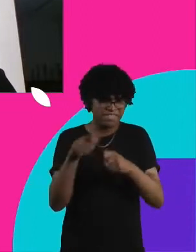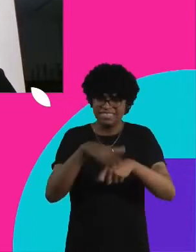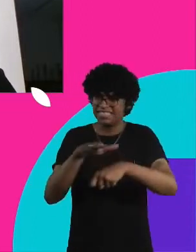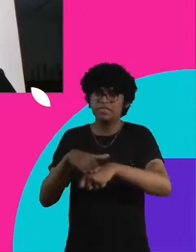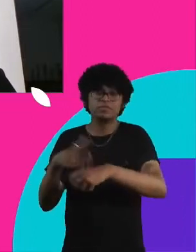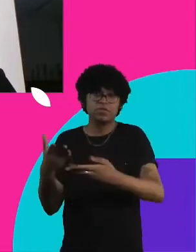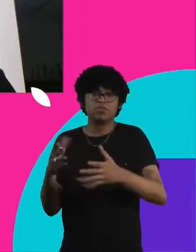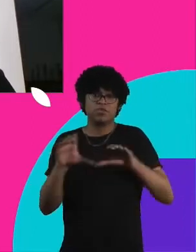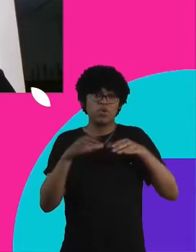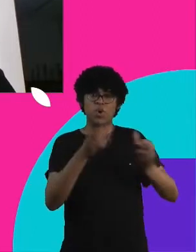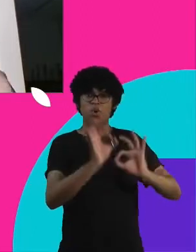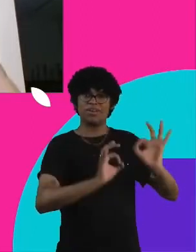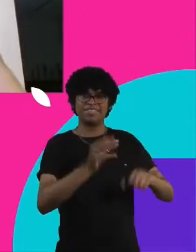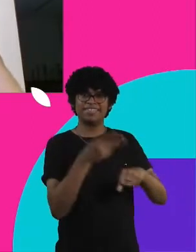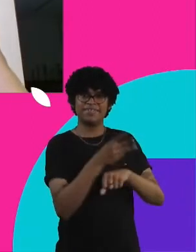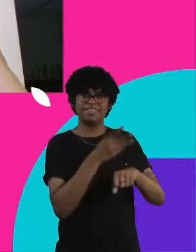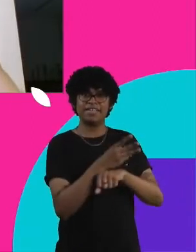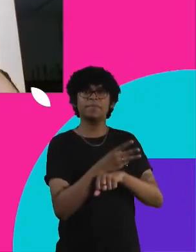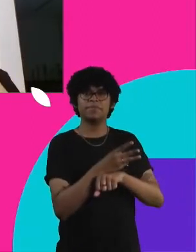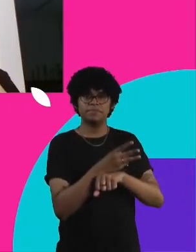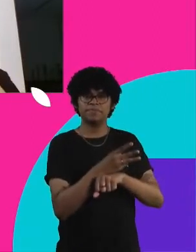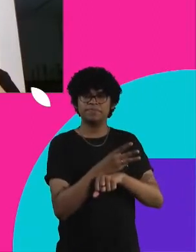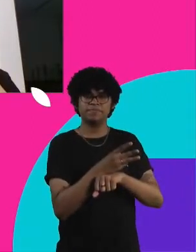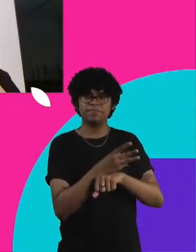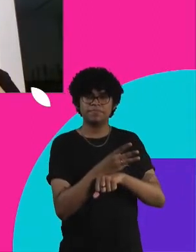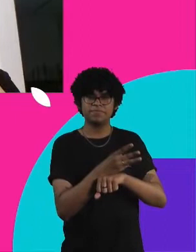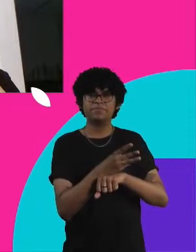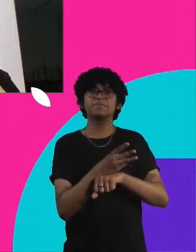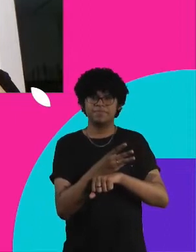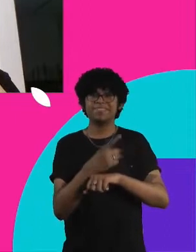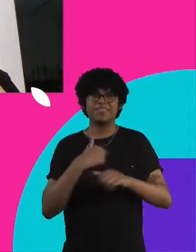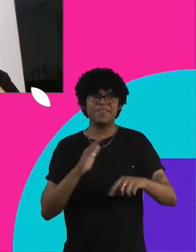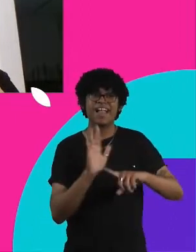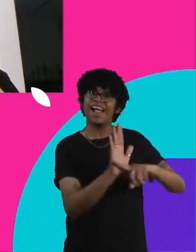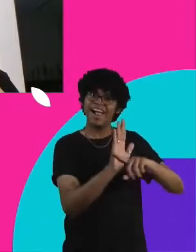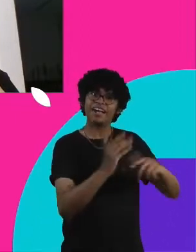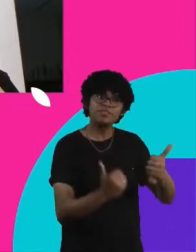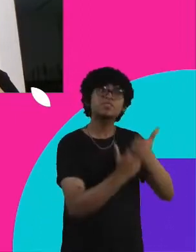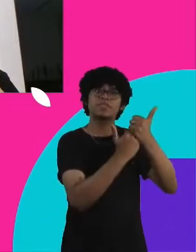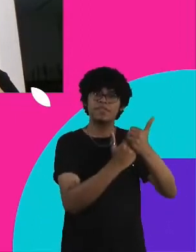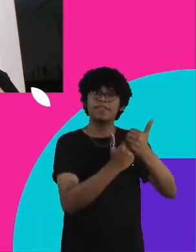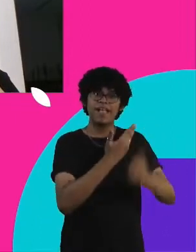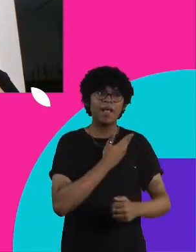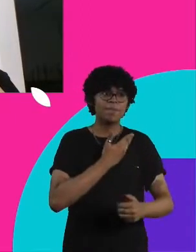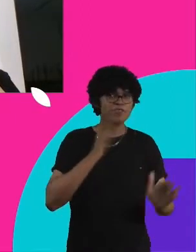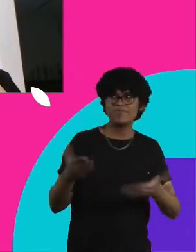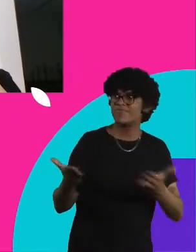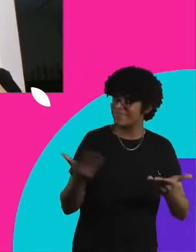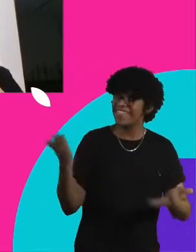WhatsApp, que depois virou União Rio. Aí falei, vou ajudar os meus amigos para fazer essa mobilização. E a gente começou a, enfim,